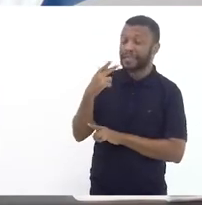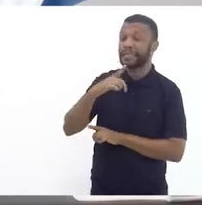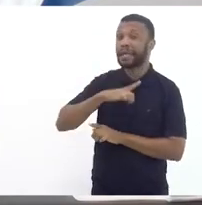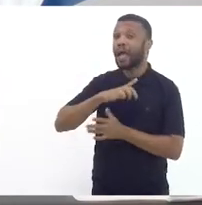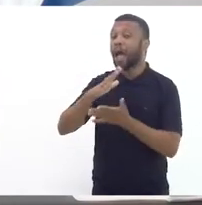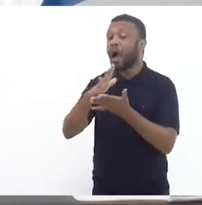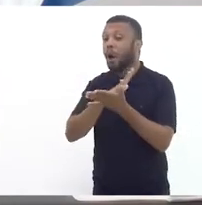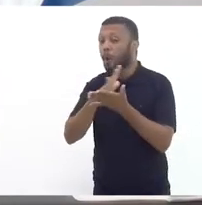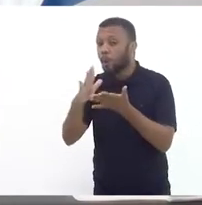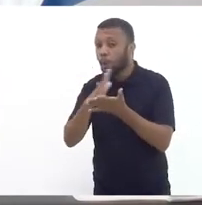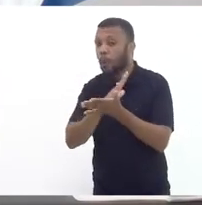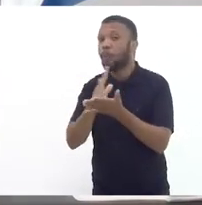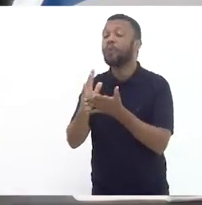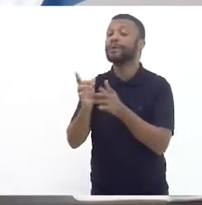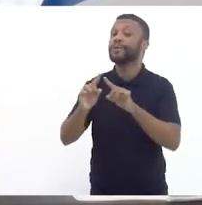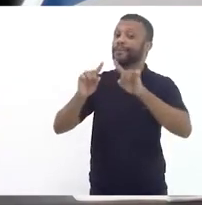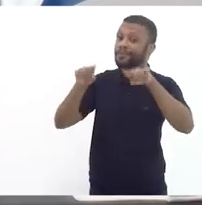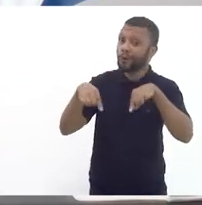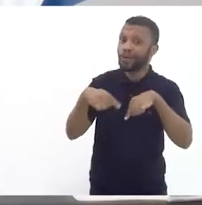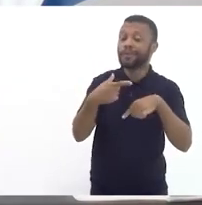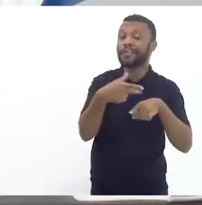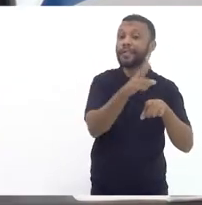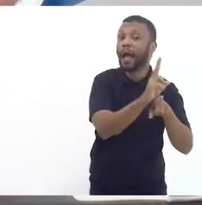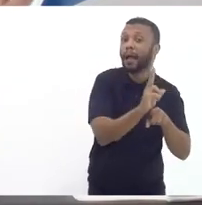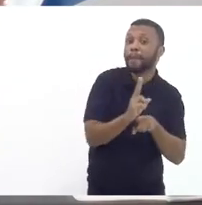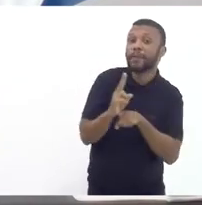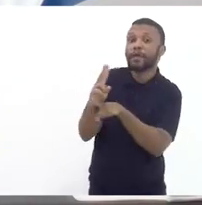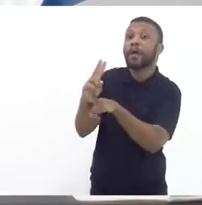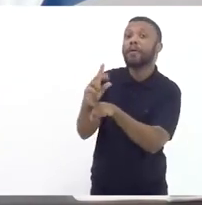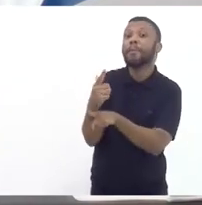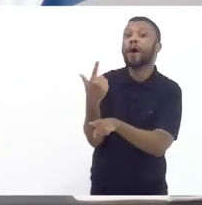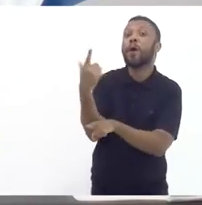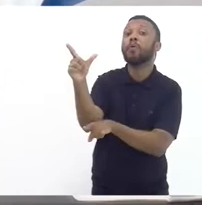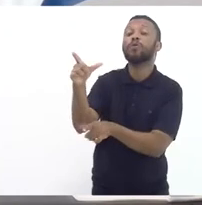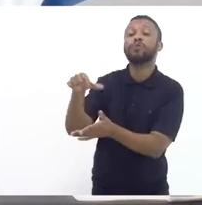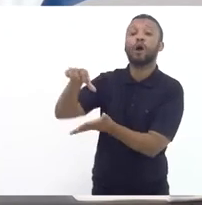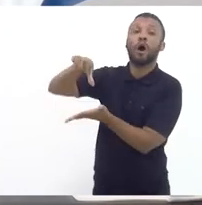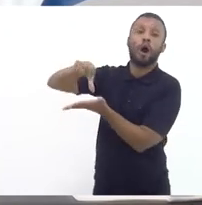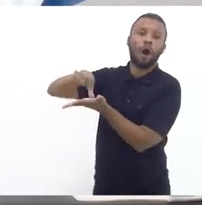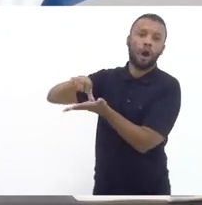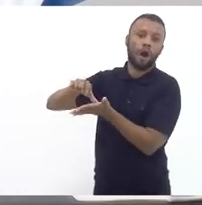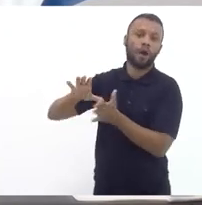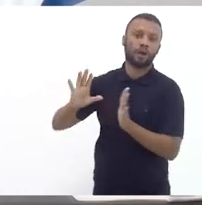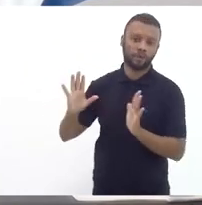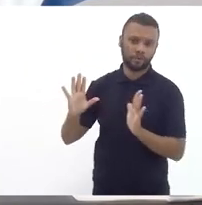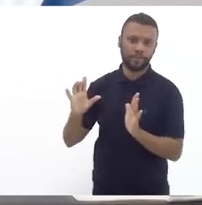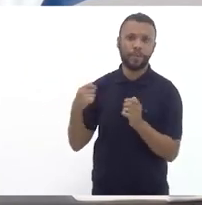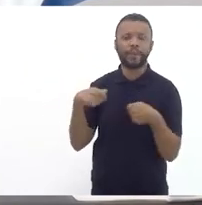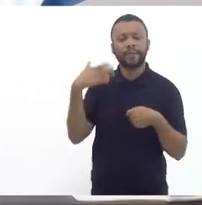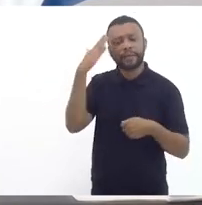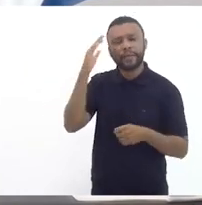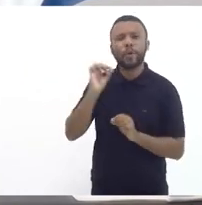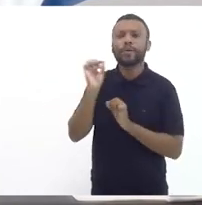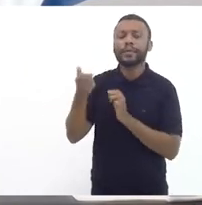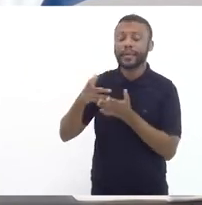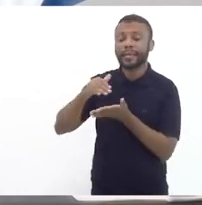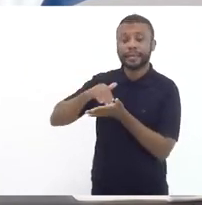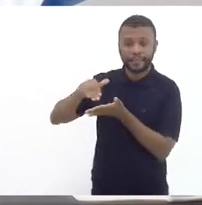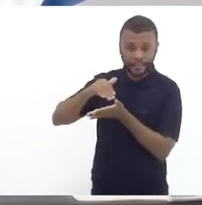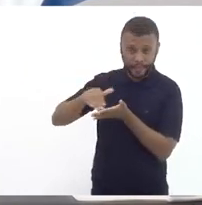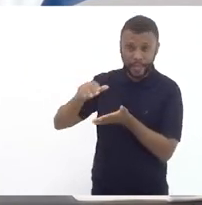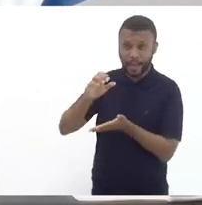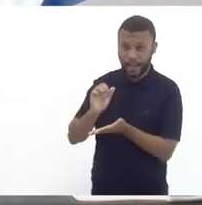cessão desses 5 servidores, um ou outro está cedido para outro órgão. Queria saber o que a Getransp pode fazer, porque, embora a